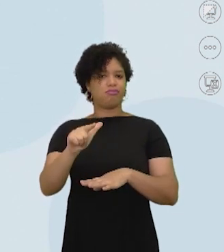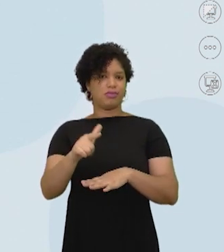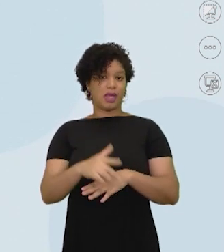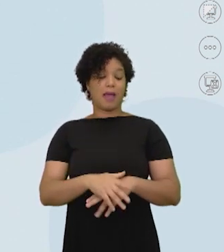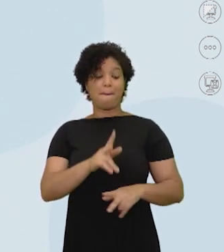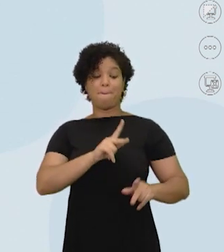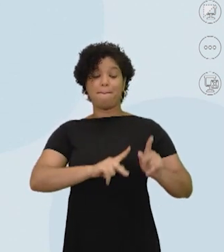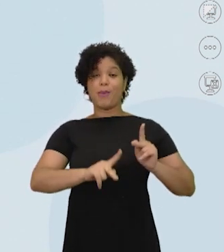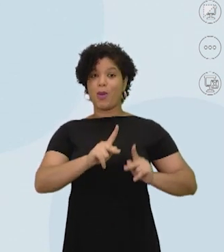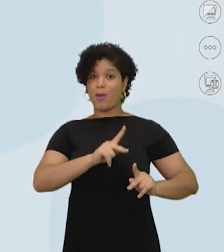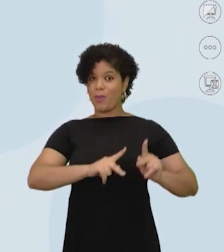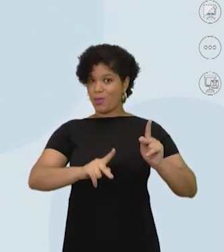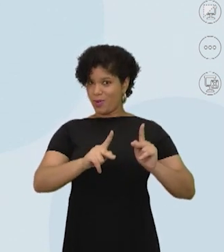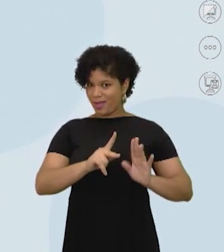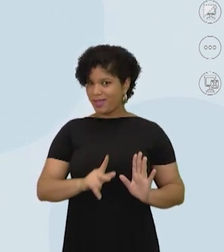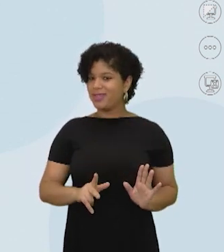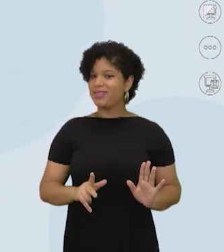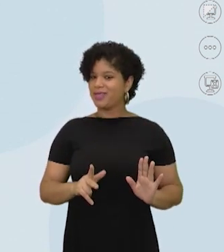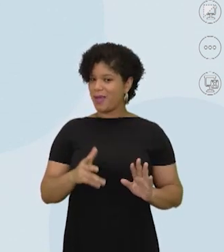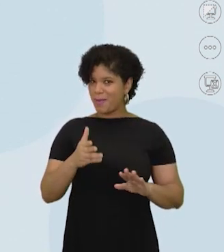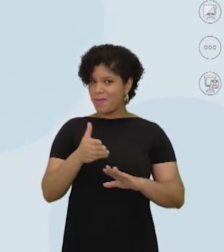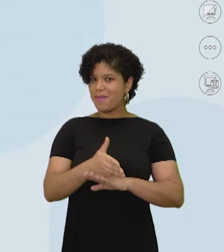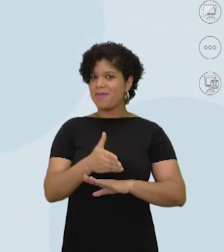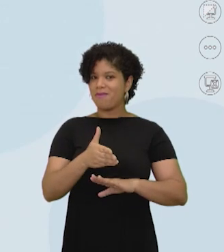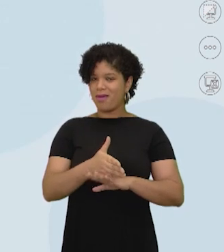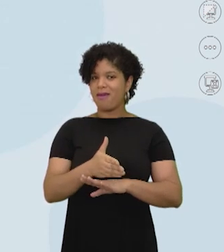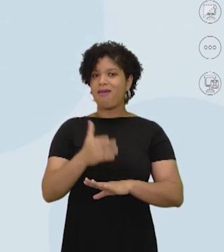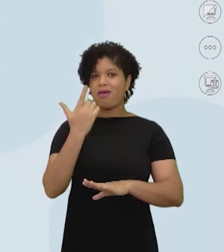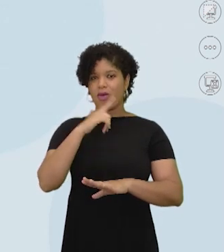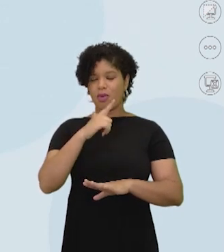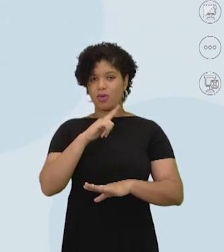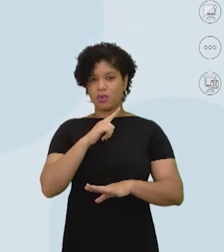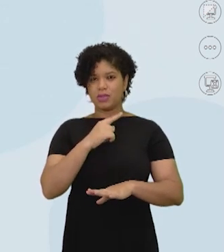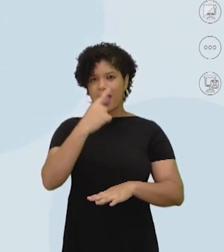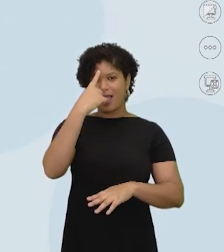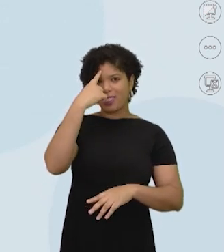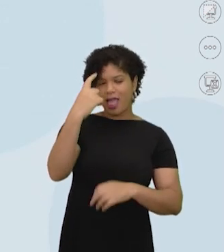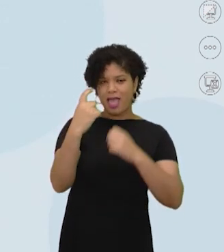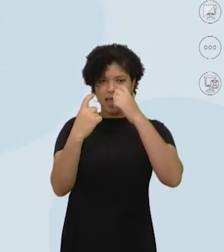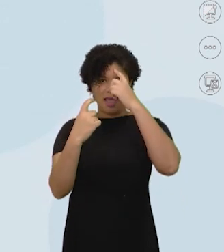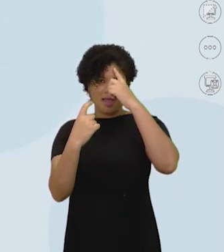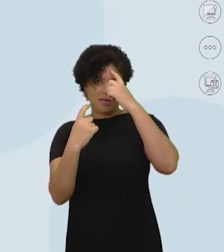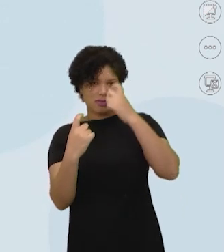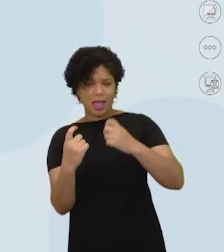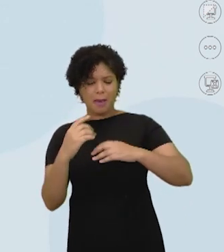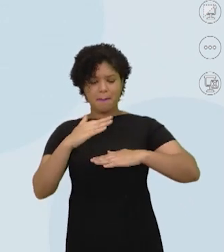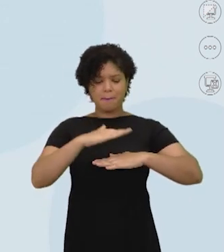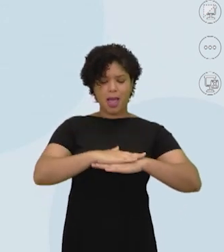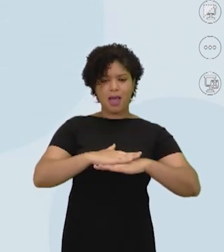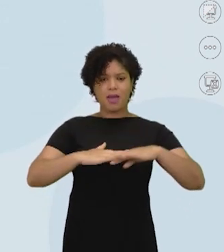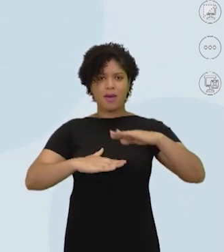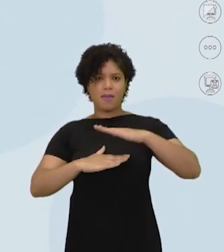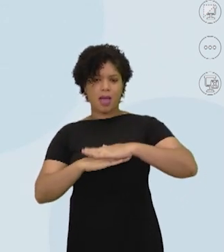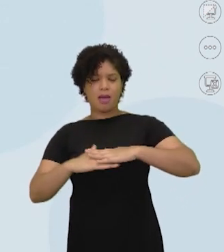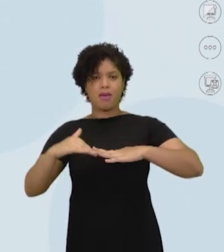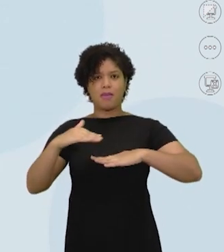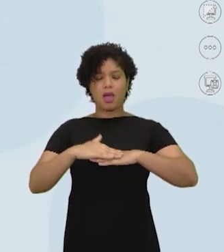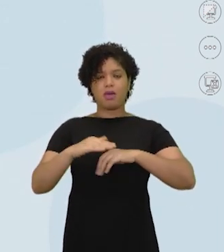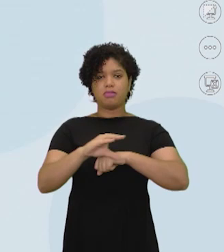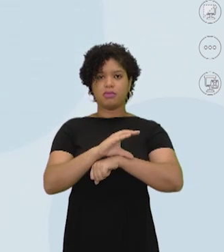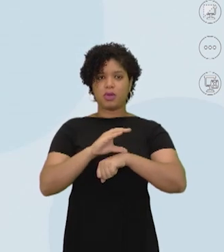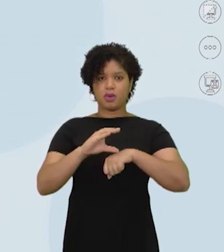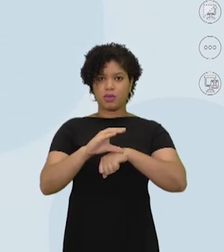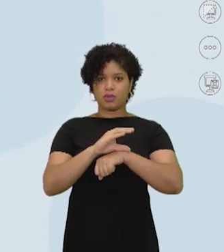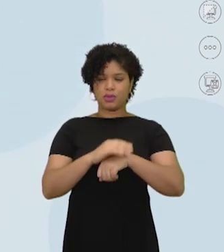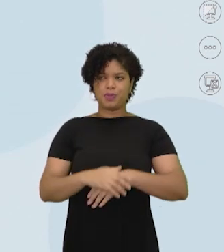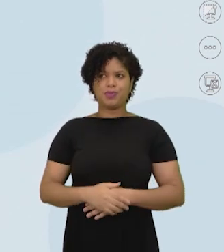participação popular direta. Então, o povo ele pôde participar diretamente da construção desta Constituição. E aí